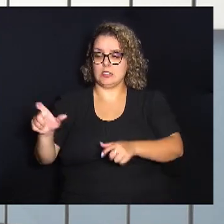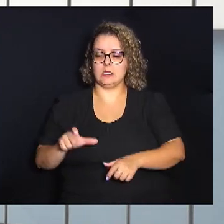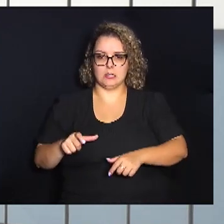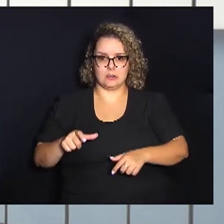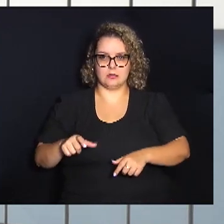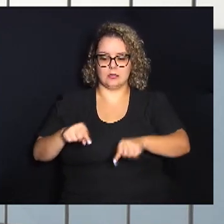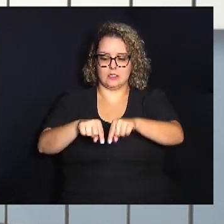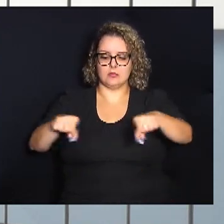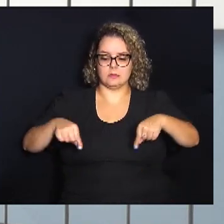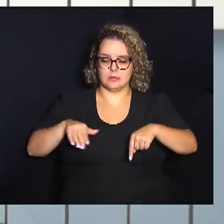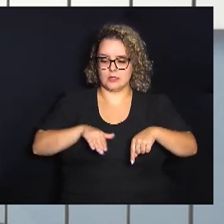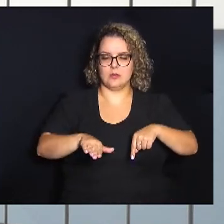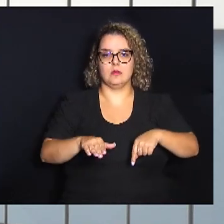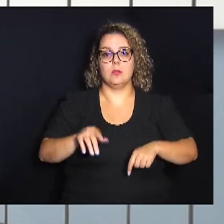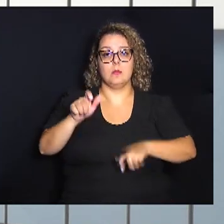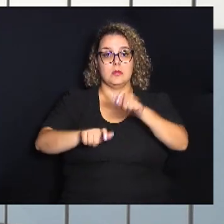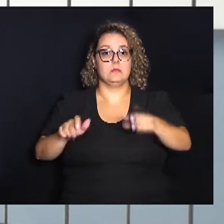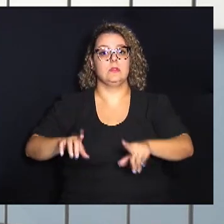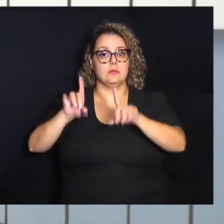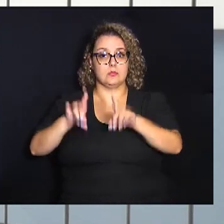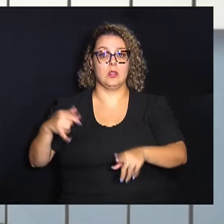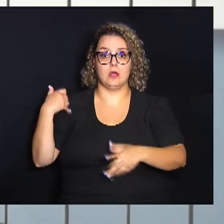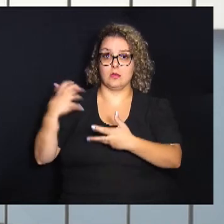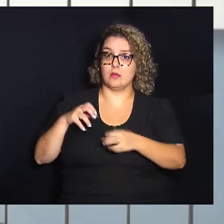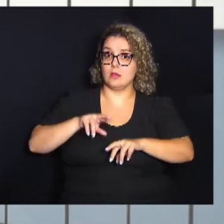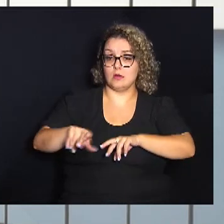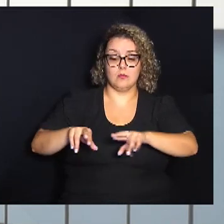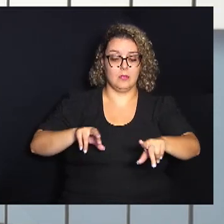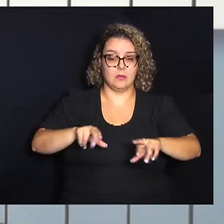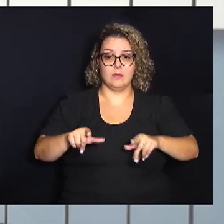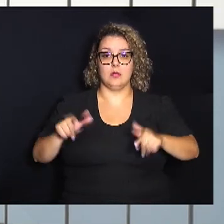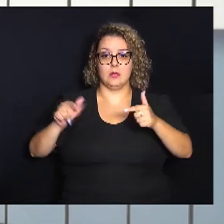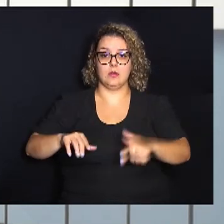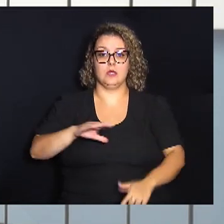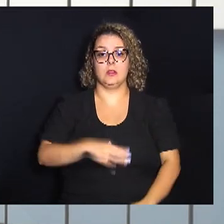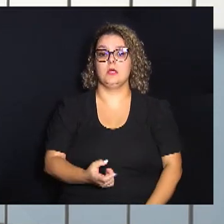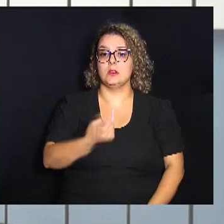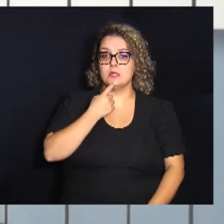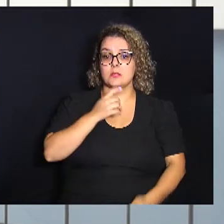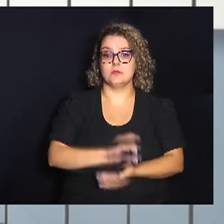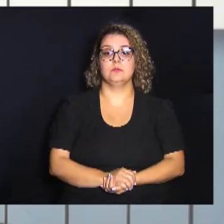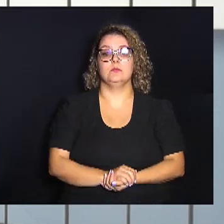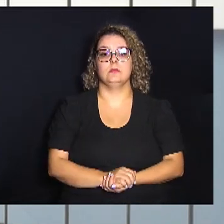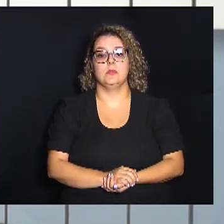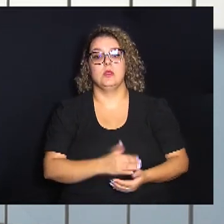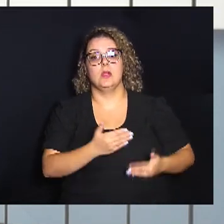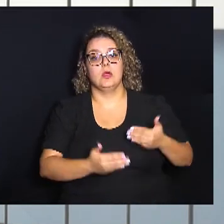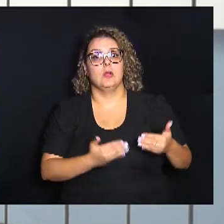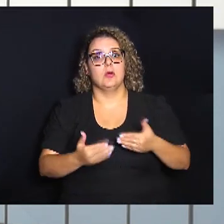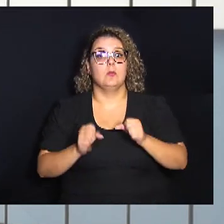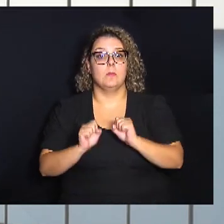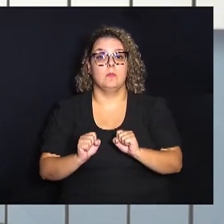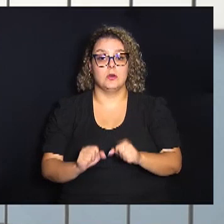para idoso, para pessoa com deficiência, que tem em vários locais aqui na cidade de Campinas. E o processo pode ser